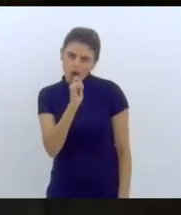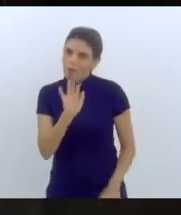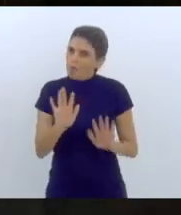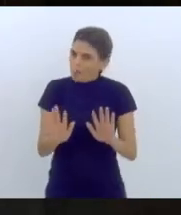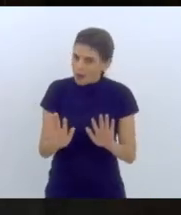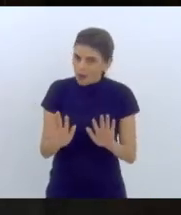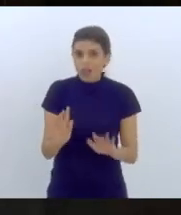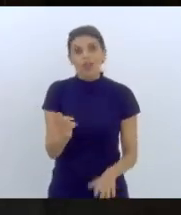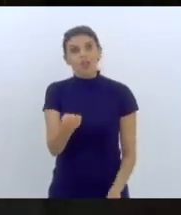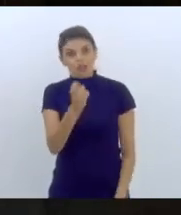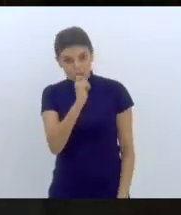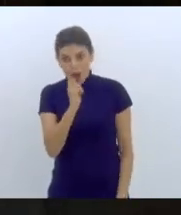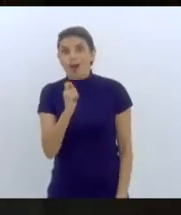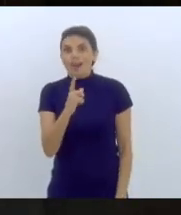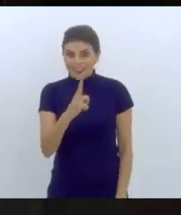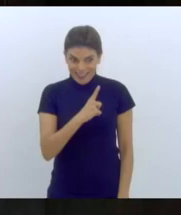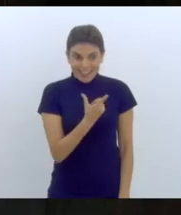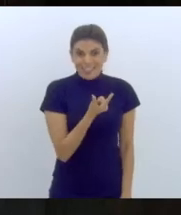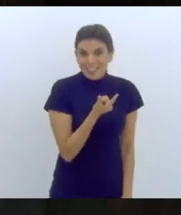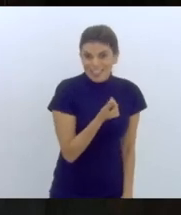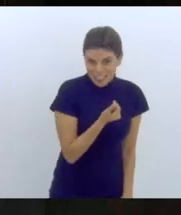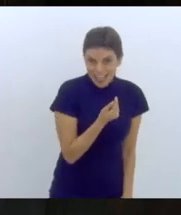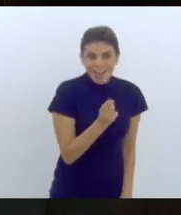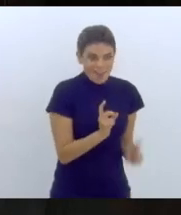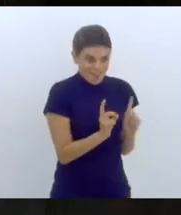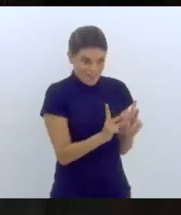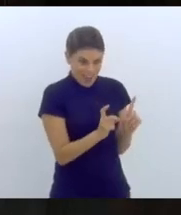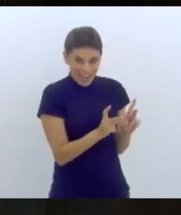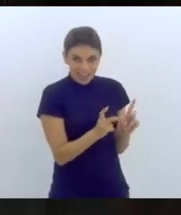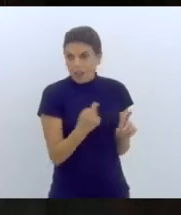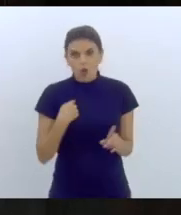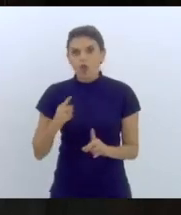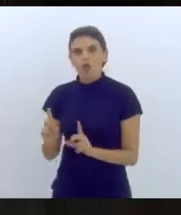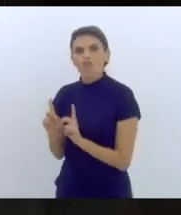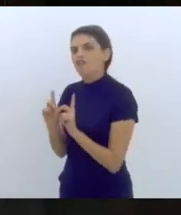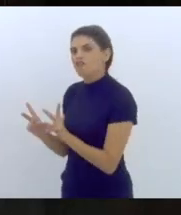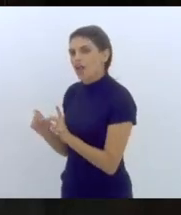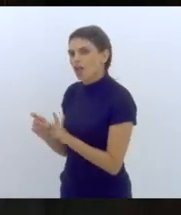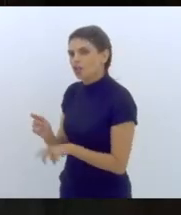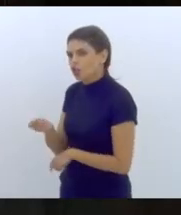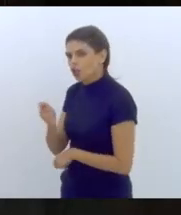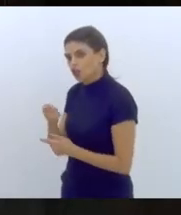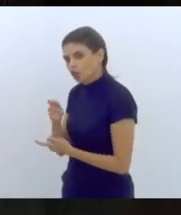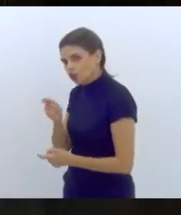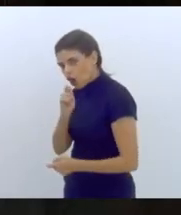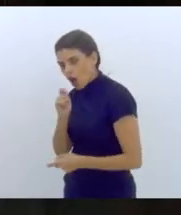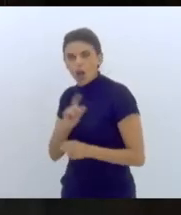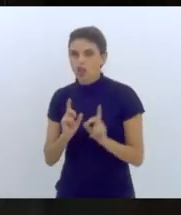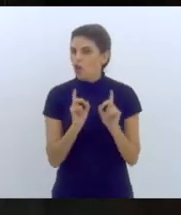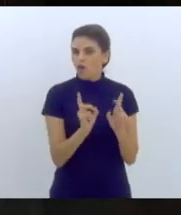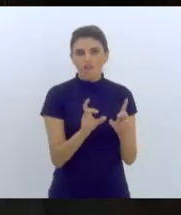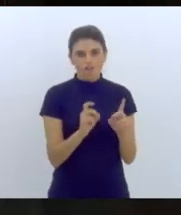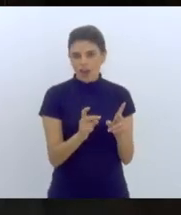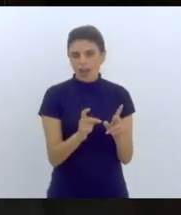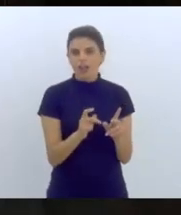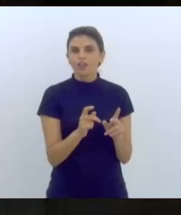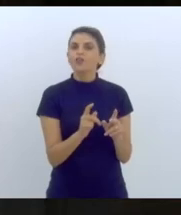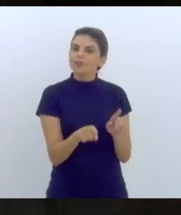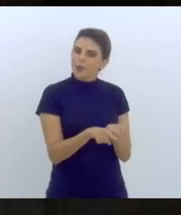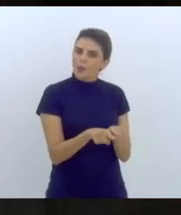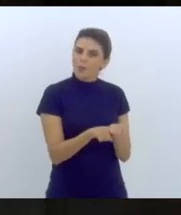legalizada e que dá dinheiro, ele quer ganhar dinheiro vendendo ela. Eu não vendo nem droga legalizada, nem droga ilegal. Essa é uma